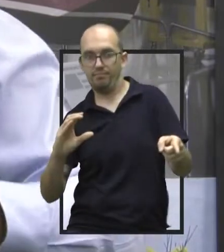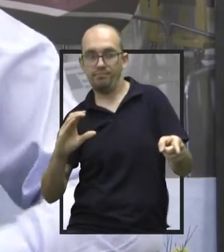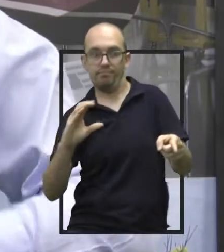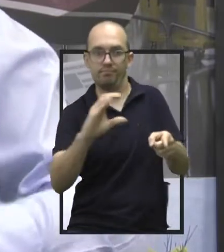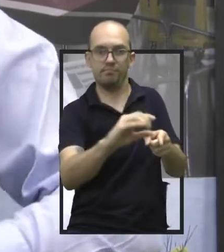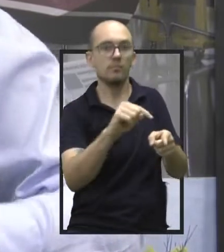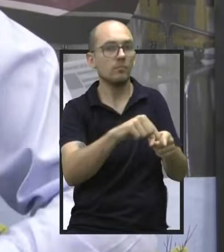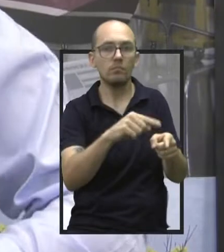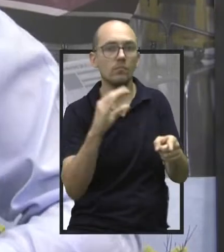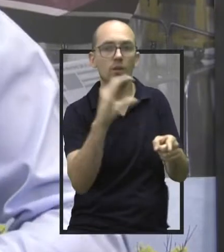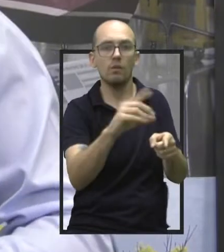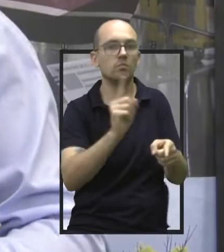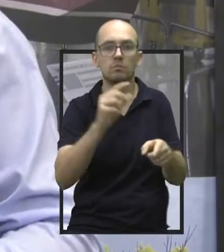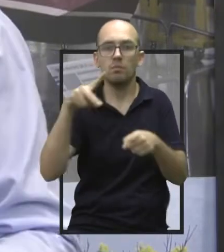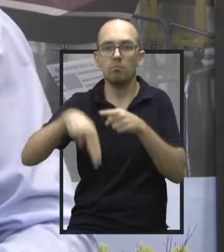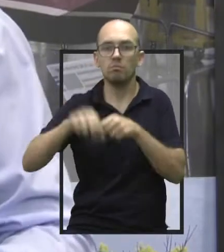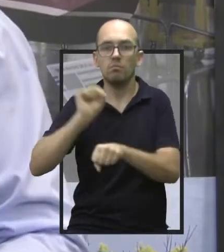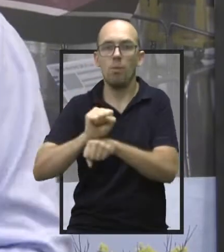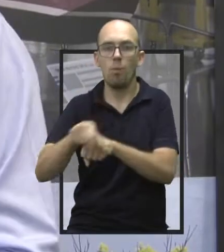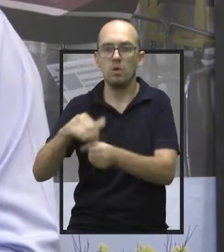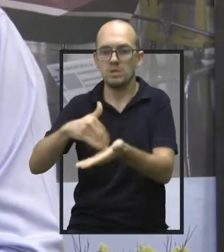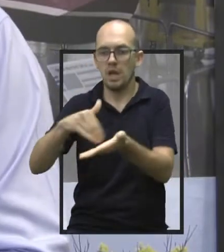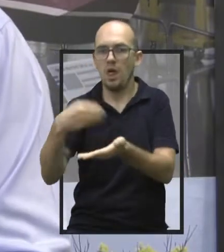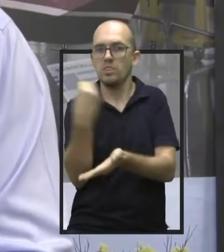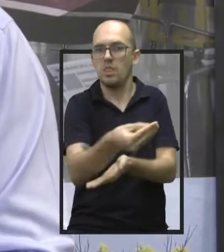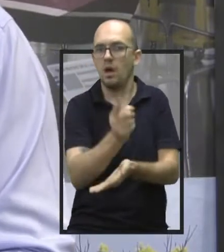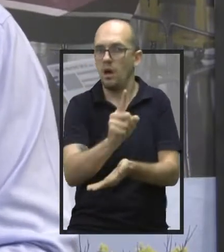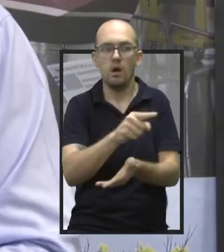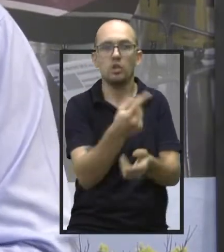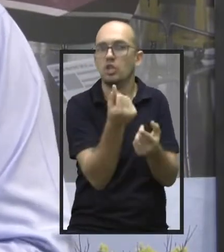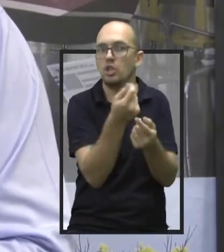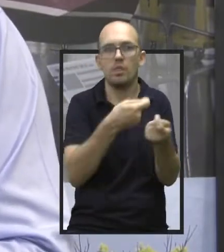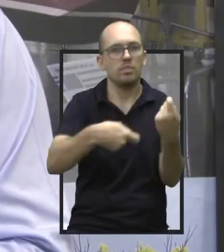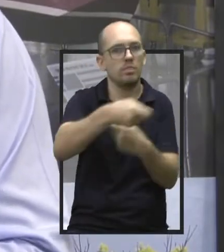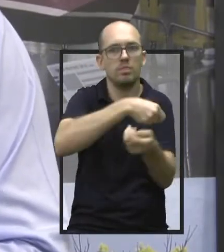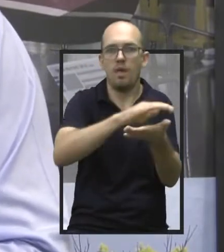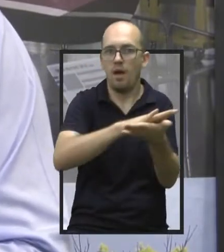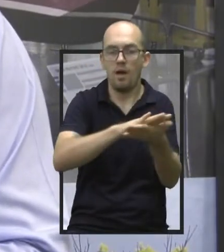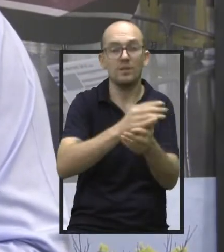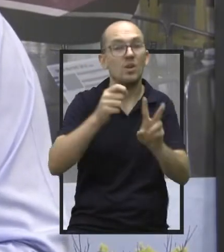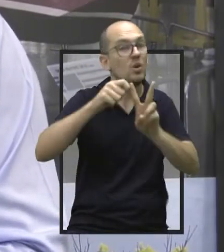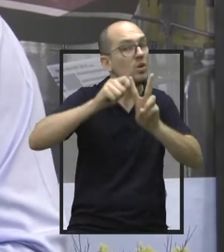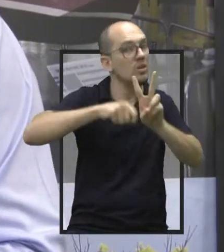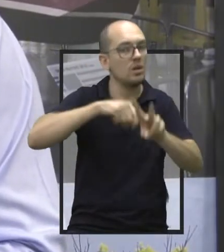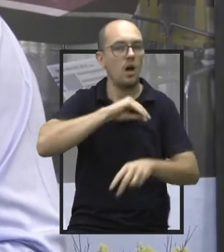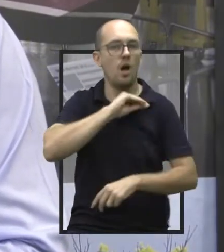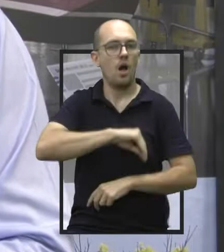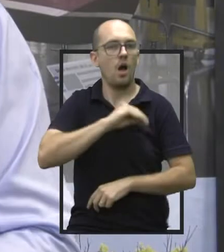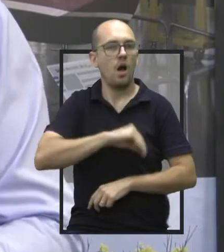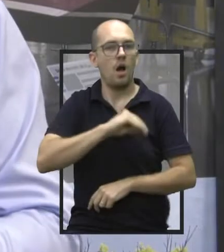dinheiro para conseguir tocar. Com 2 meses sem receber os funcionários.